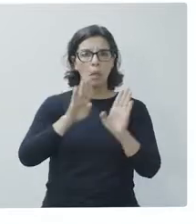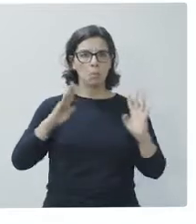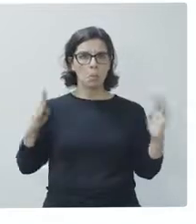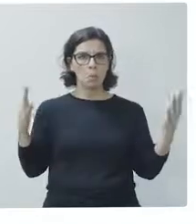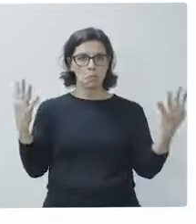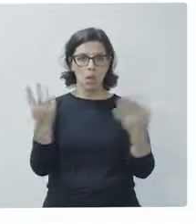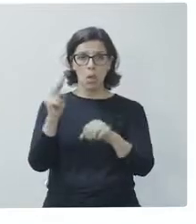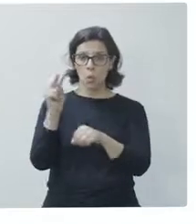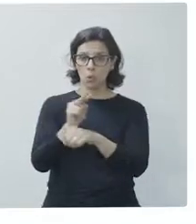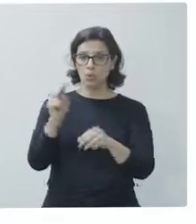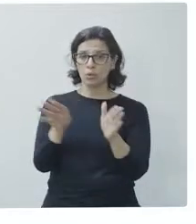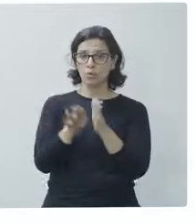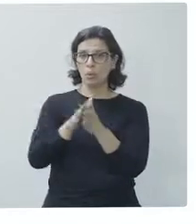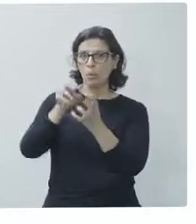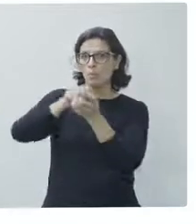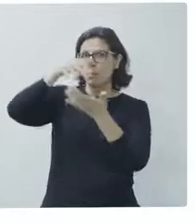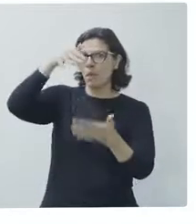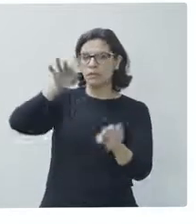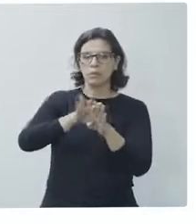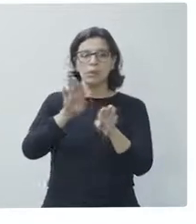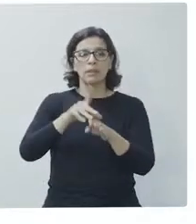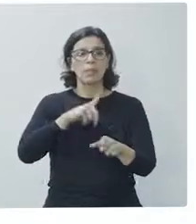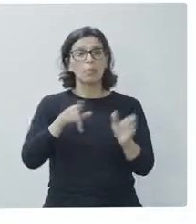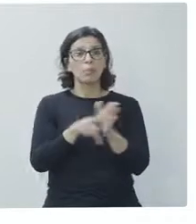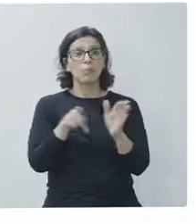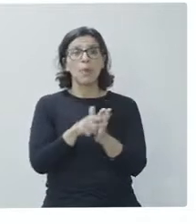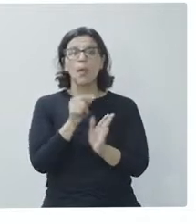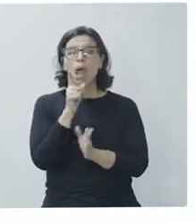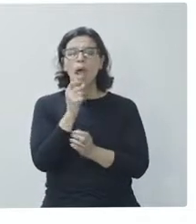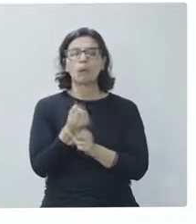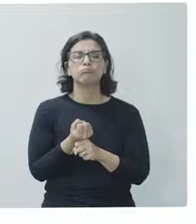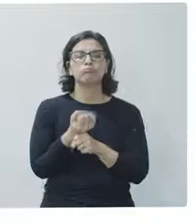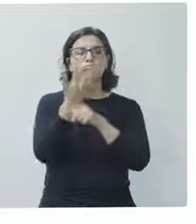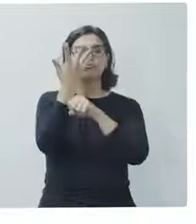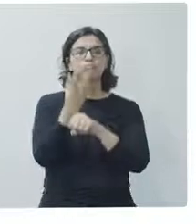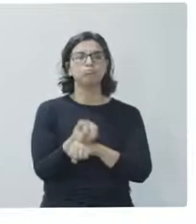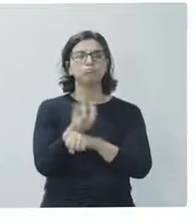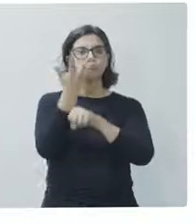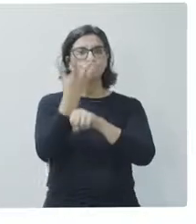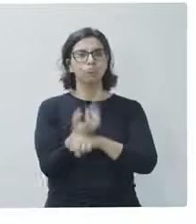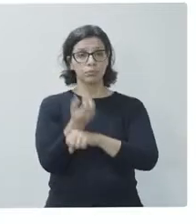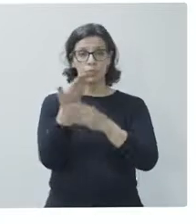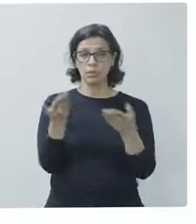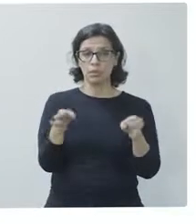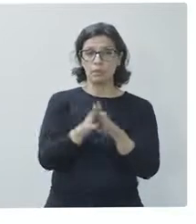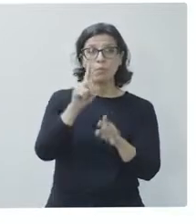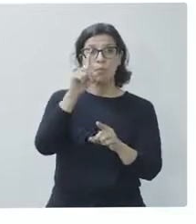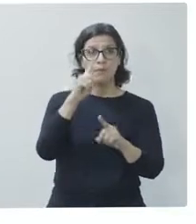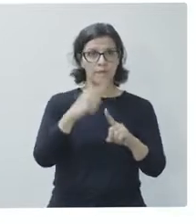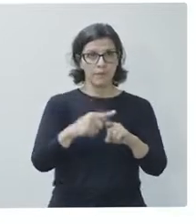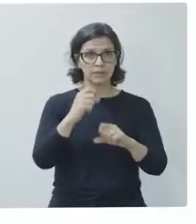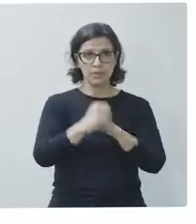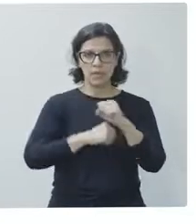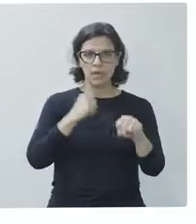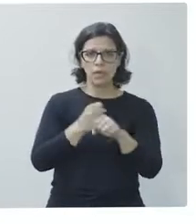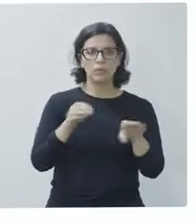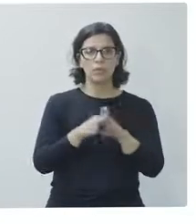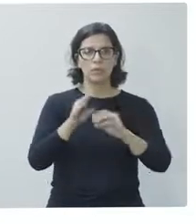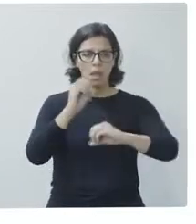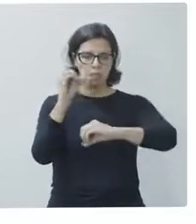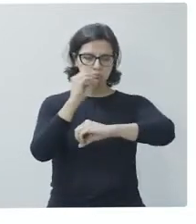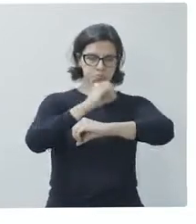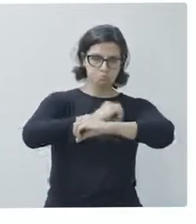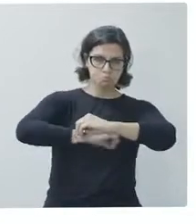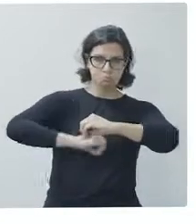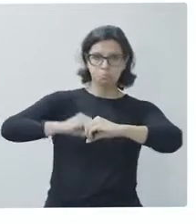protegido por poderosa magia, jorrava a fonte da sorte. uma vez por ano, entre o nascer e o pôr do